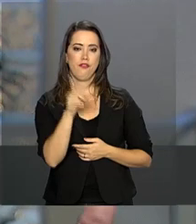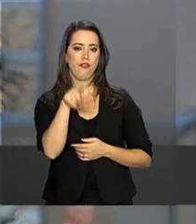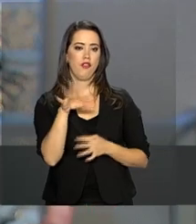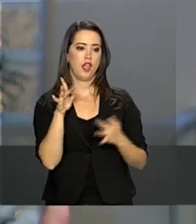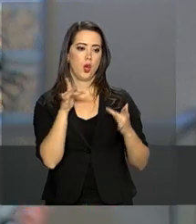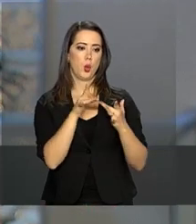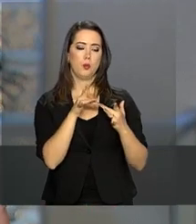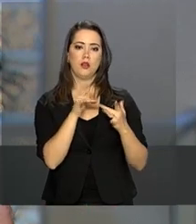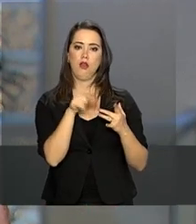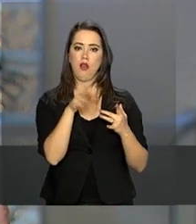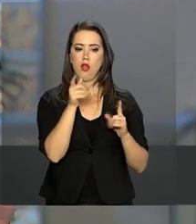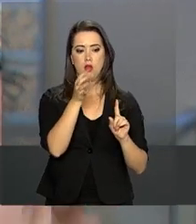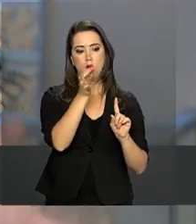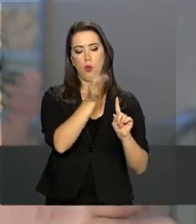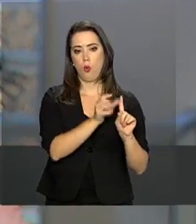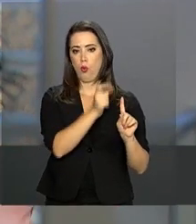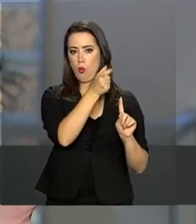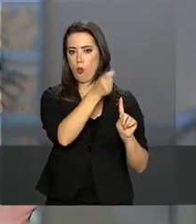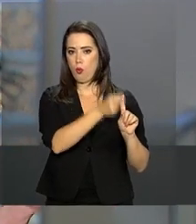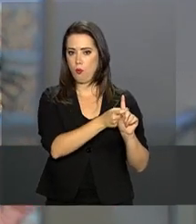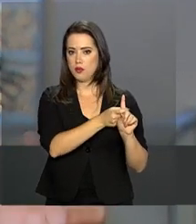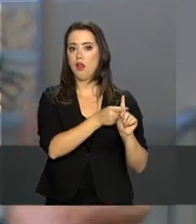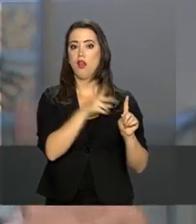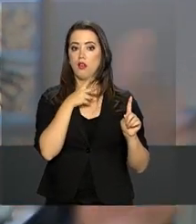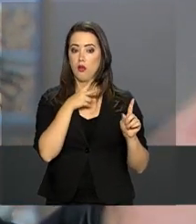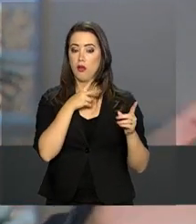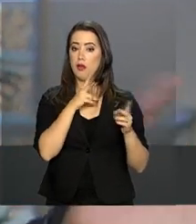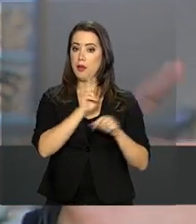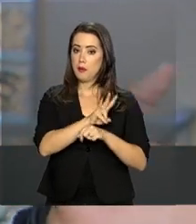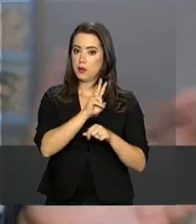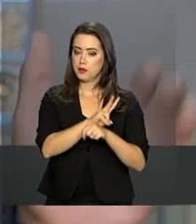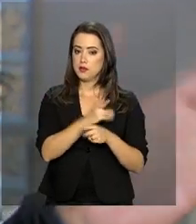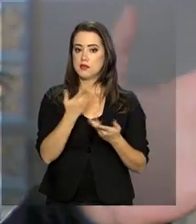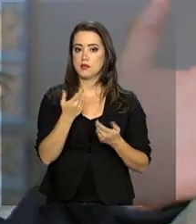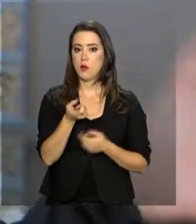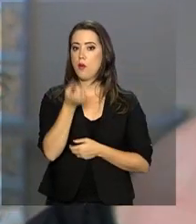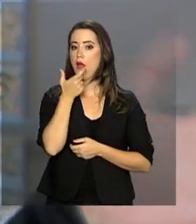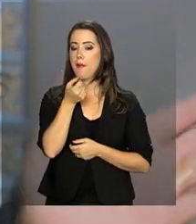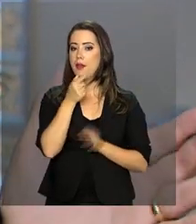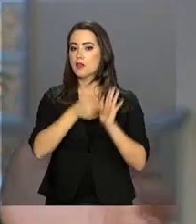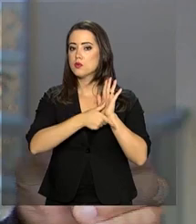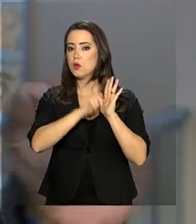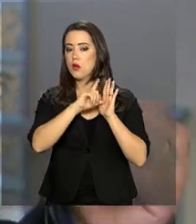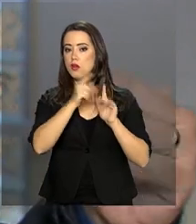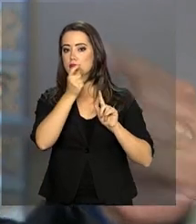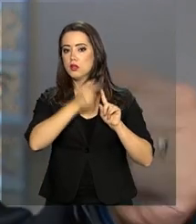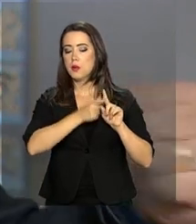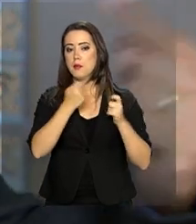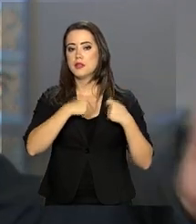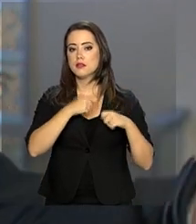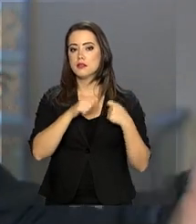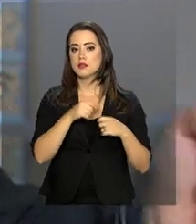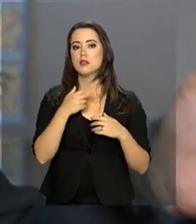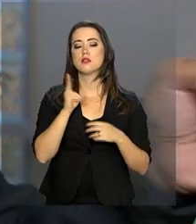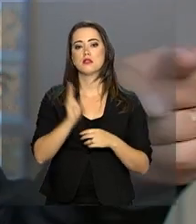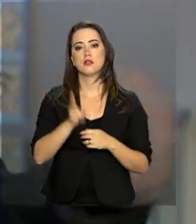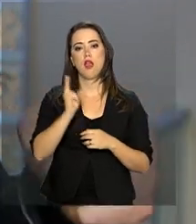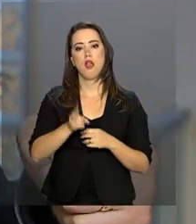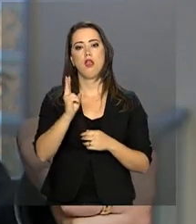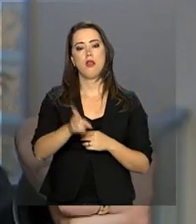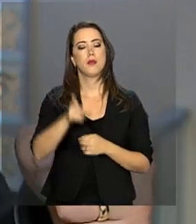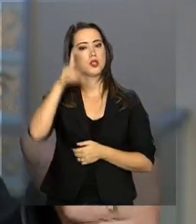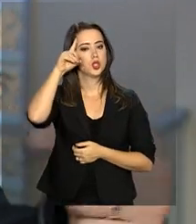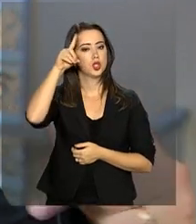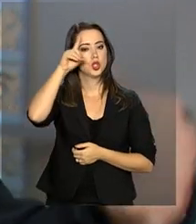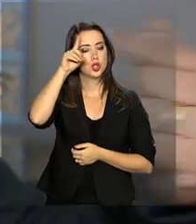combinada. Preservativo, que é a barreira física. A gente tem o PrEP, que é o medicamento que a gente toma antes da relação, mas ele tem que ser tomado de forma contínua,